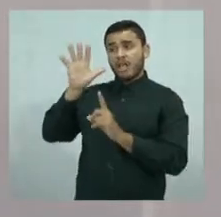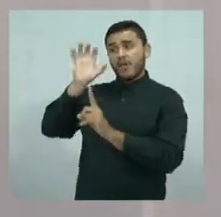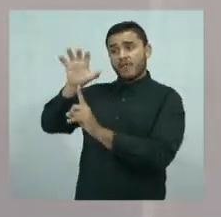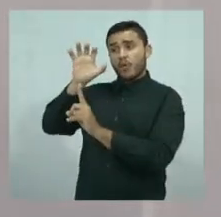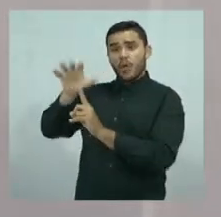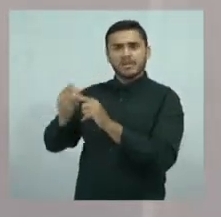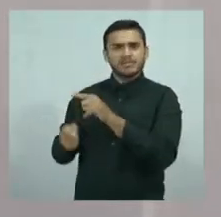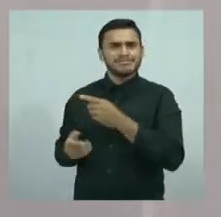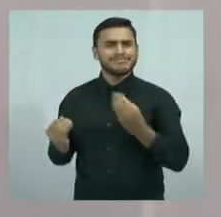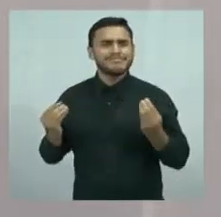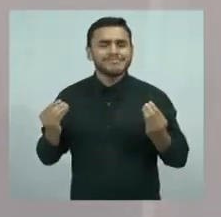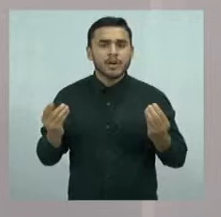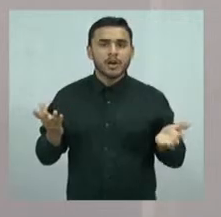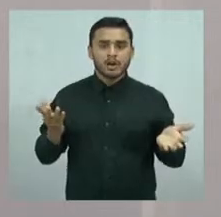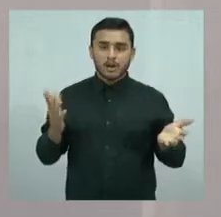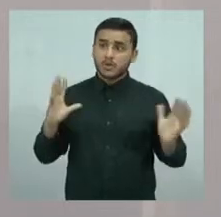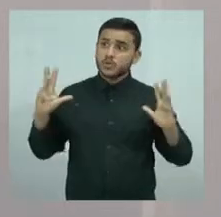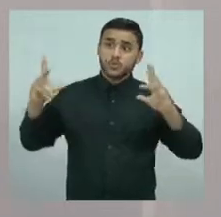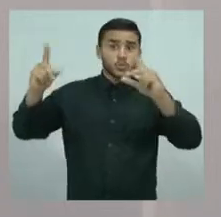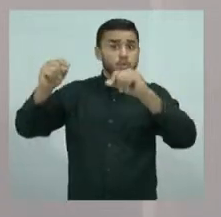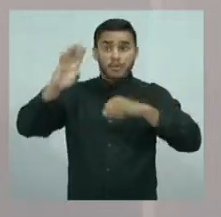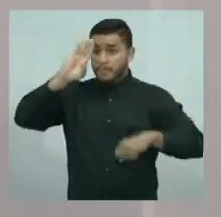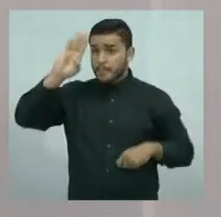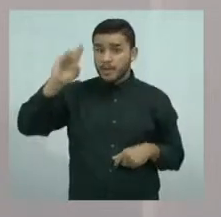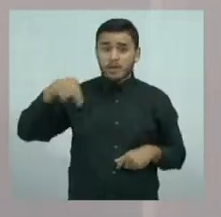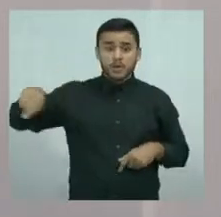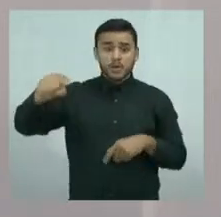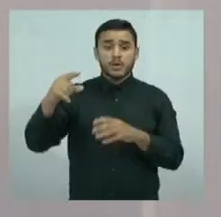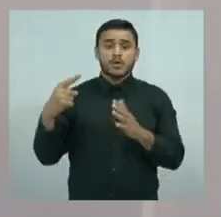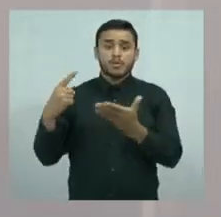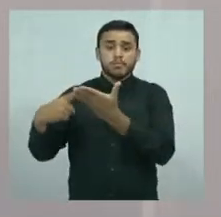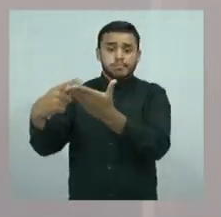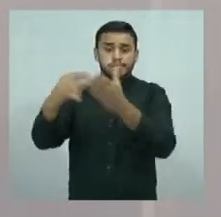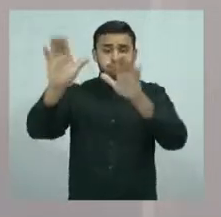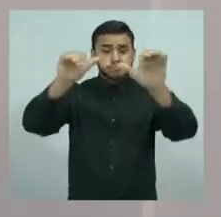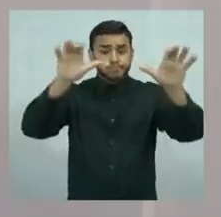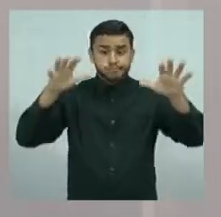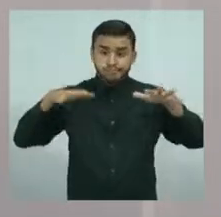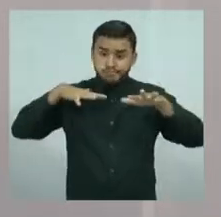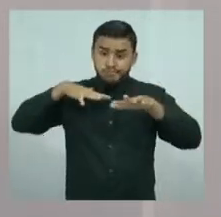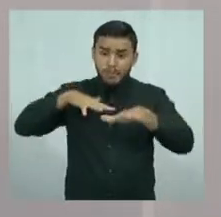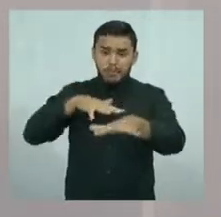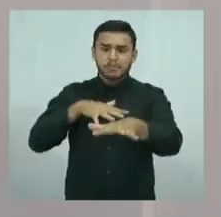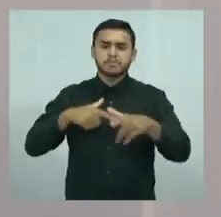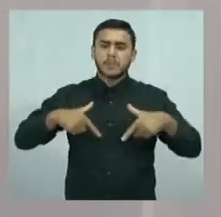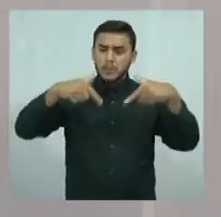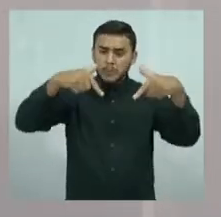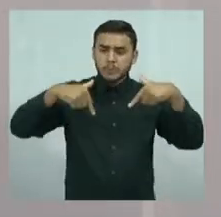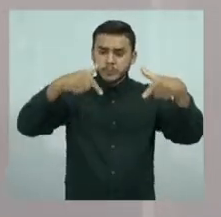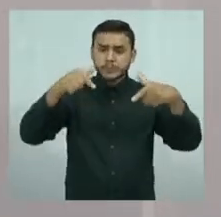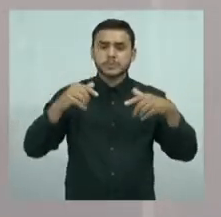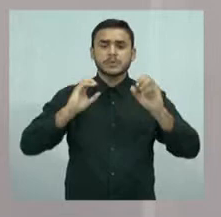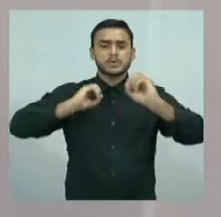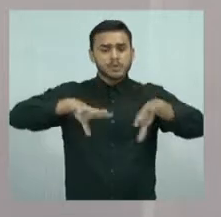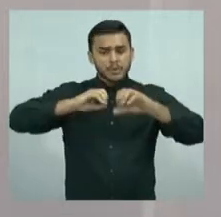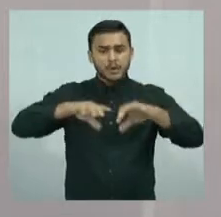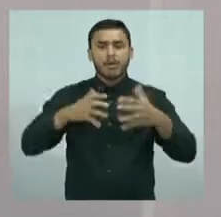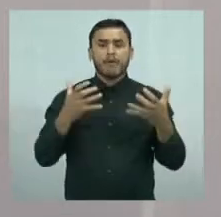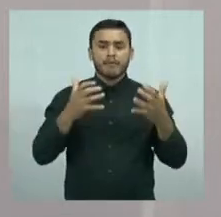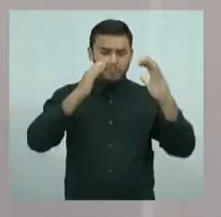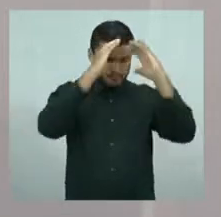os protagonistas serão os estudantes que estão chamando uma manifestação de defesa da educação e de